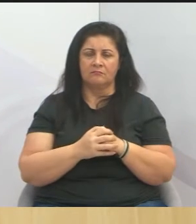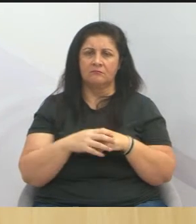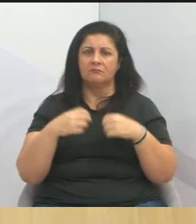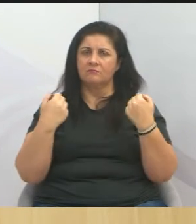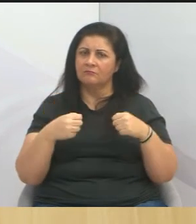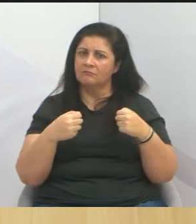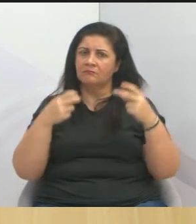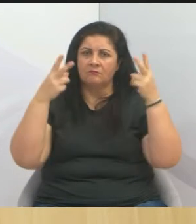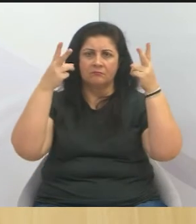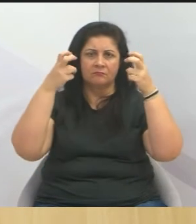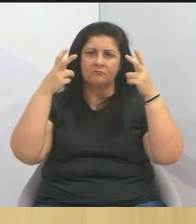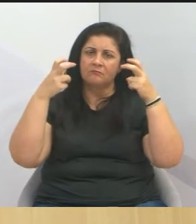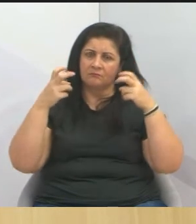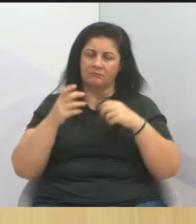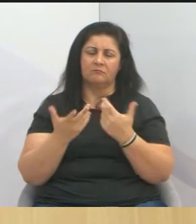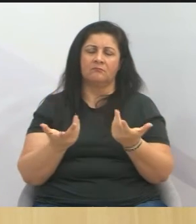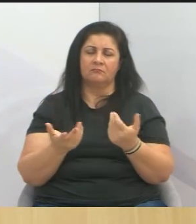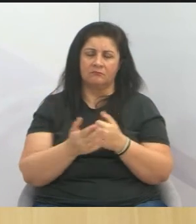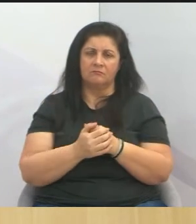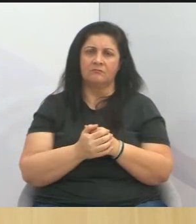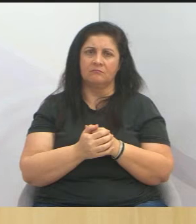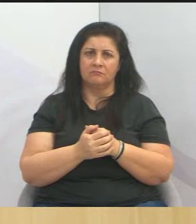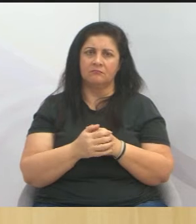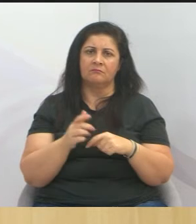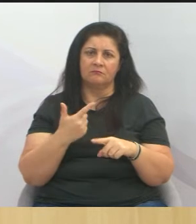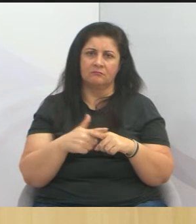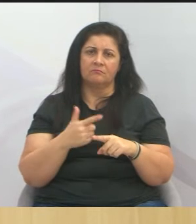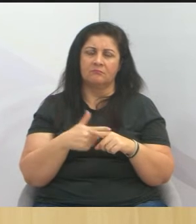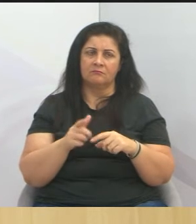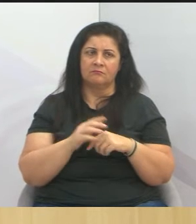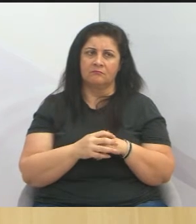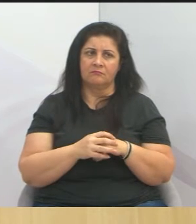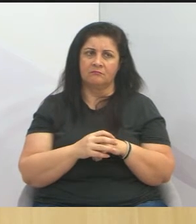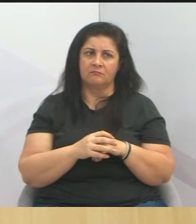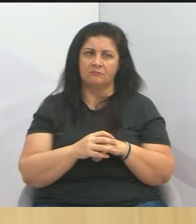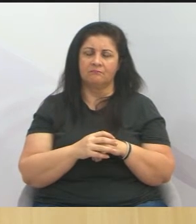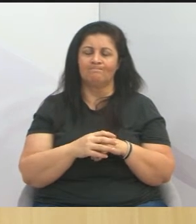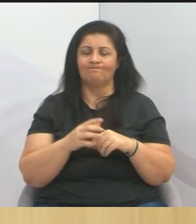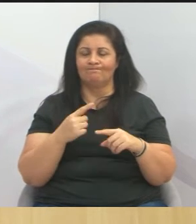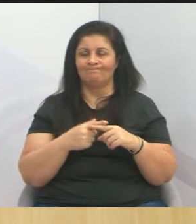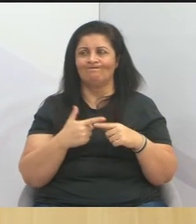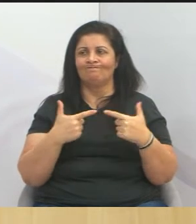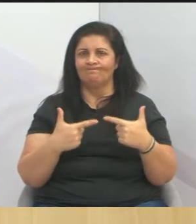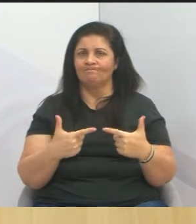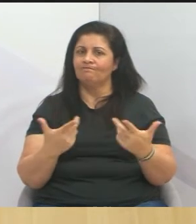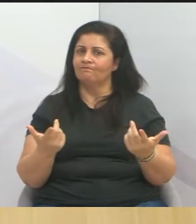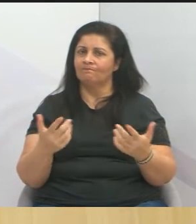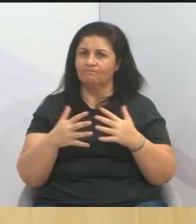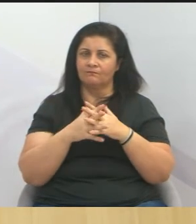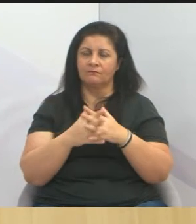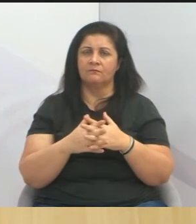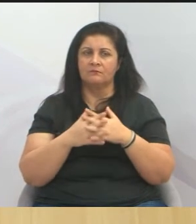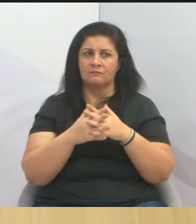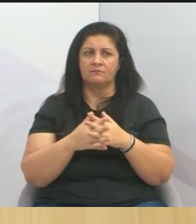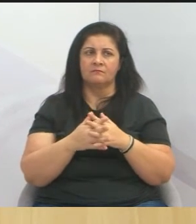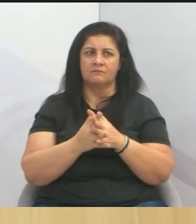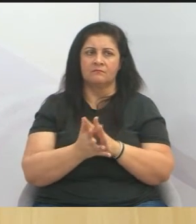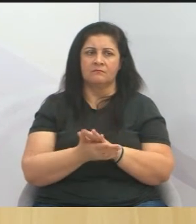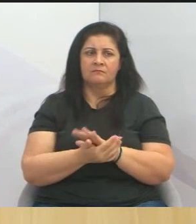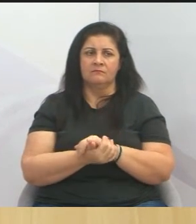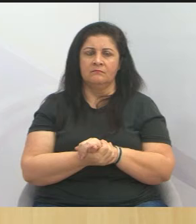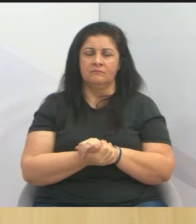ver essa situação Rever essa situação porque realmente está ficando chato e já tá ficando chato